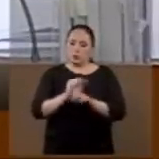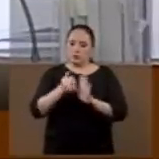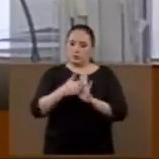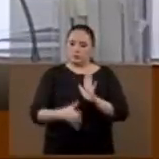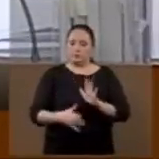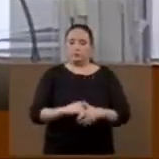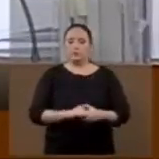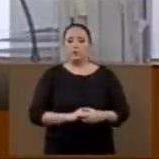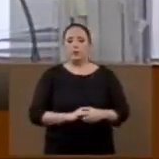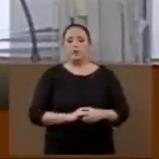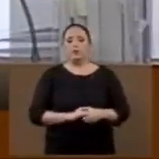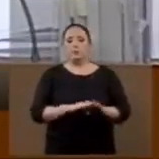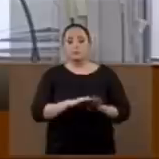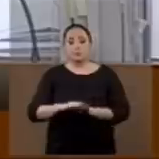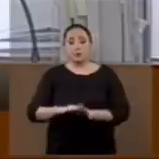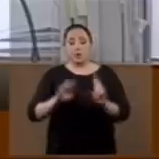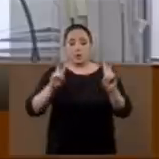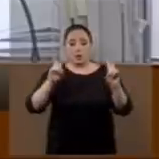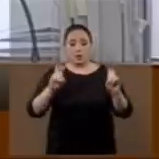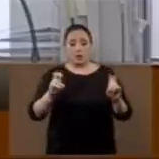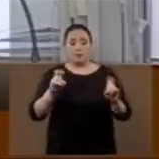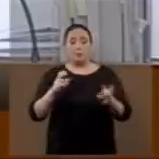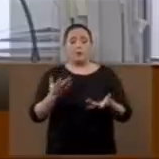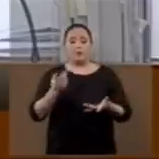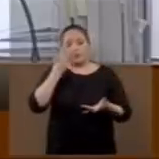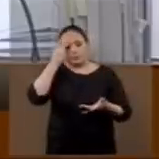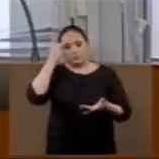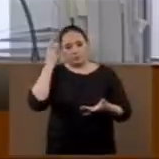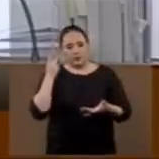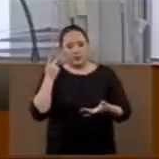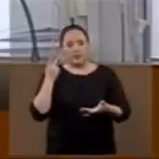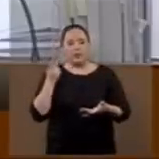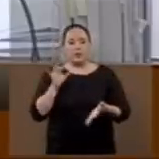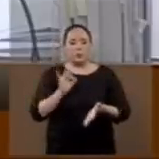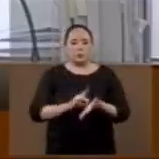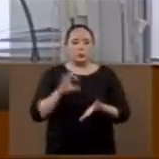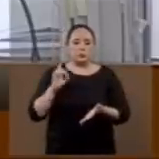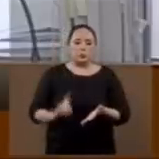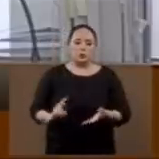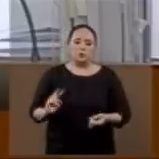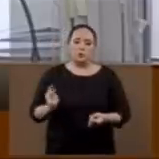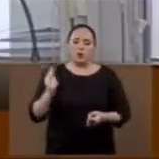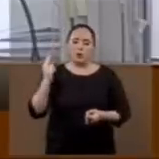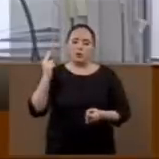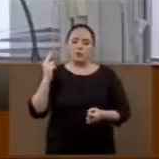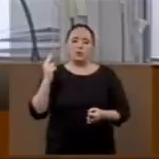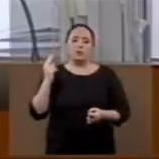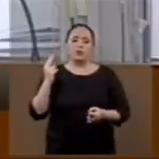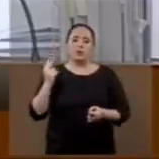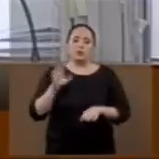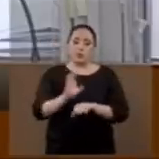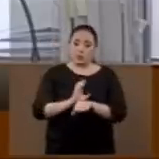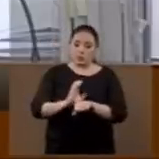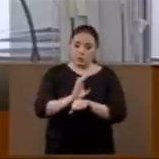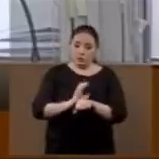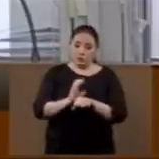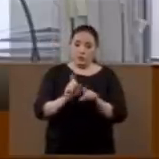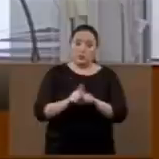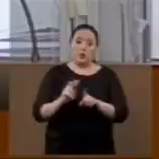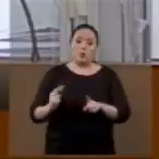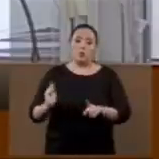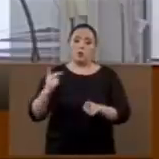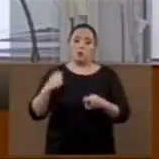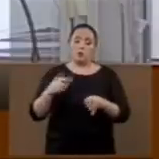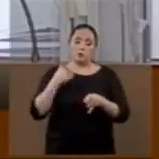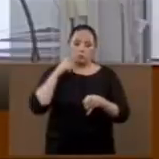a temática que permeia a atuação do aplicador do direito na concretização dos valores emanados da Constituição e os valores que